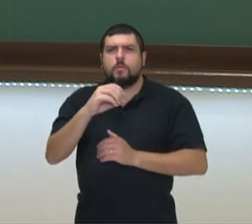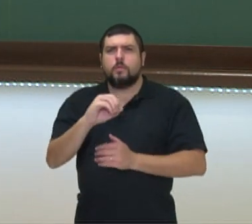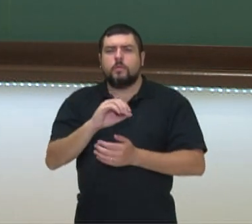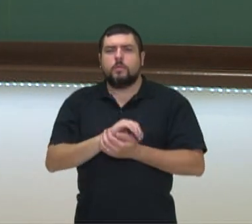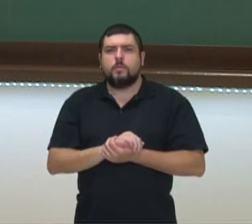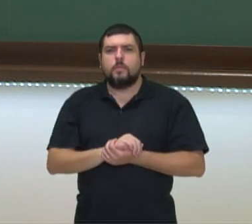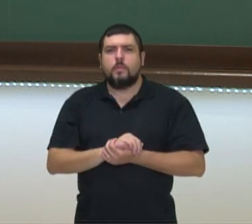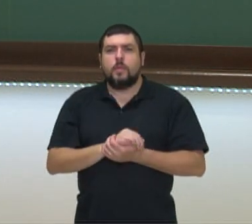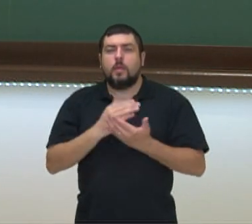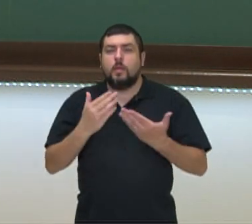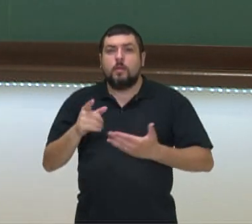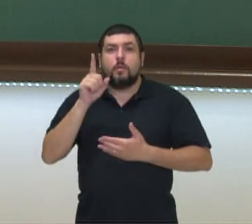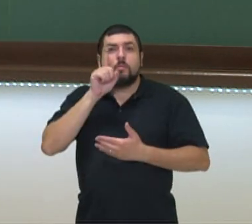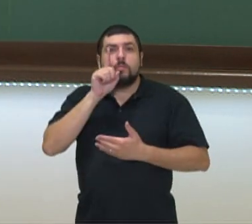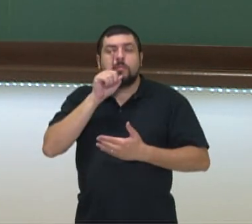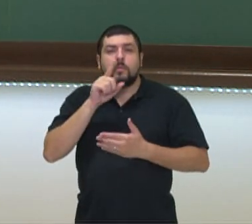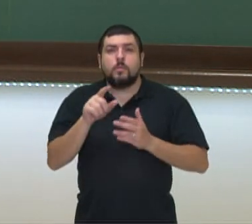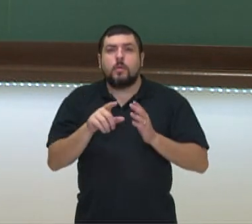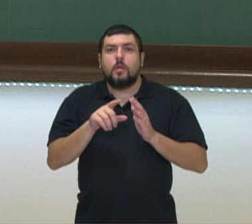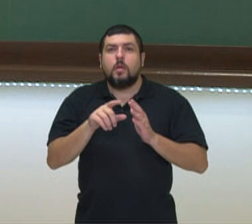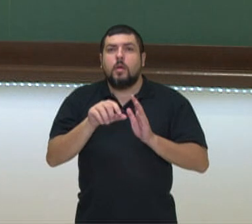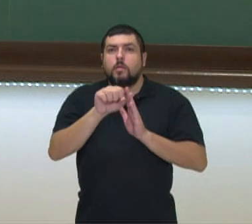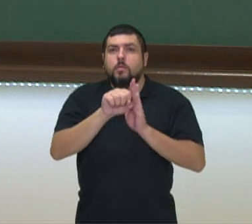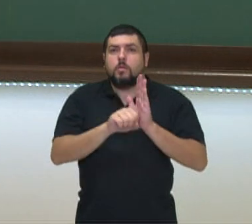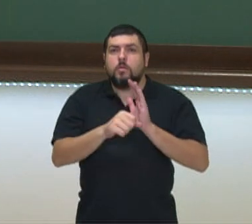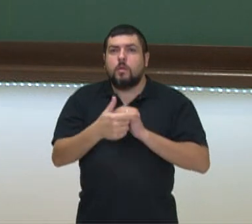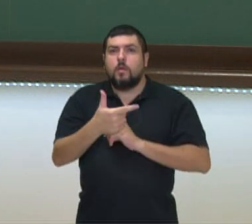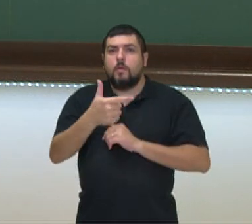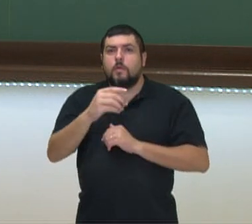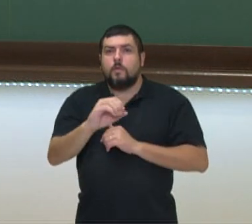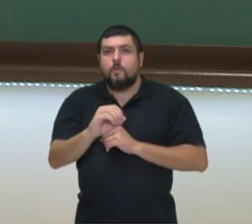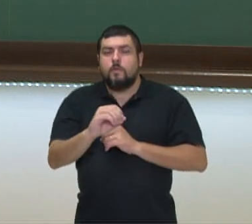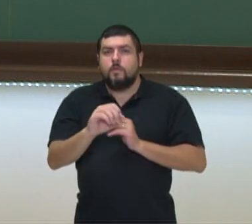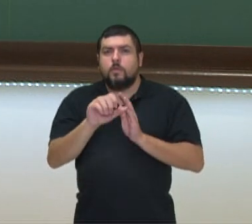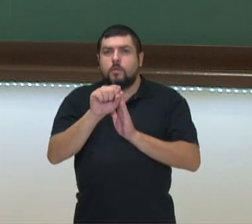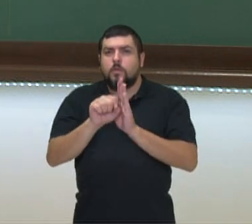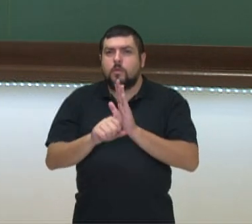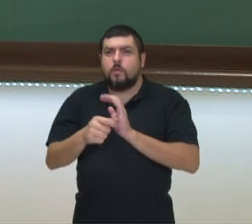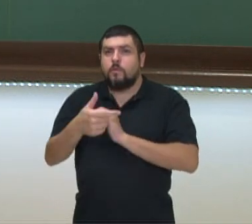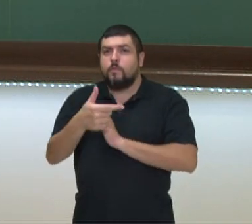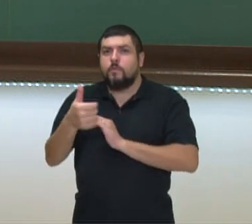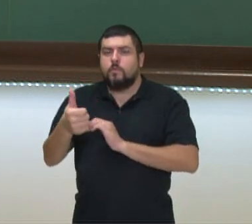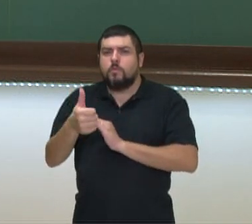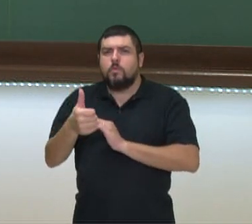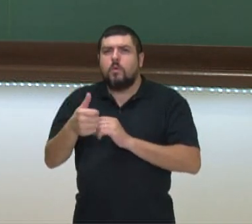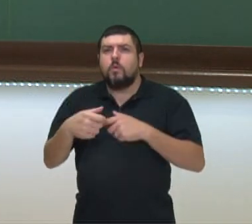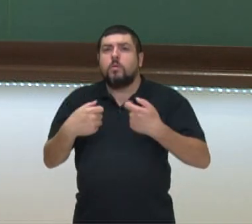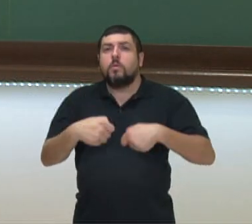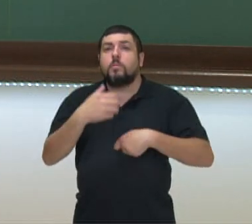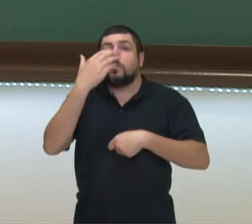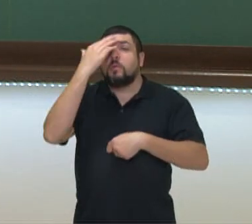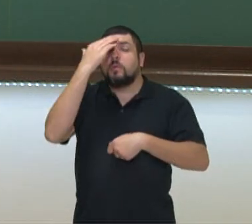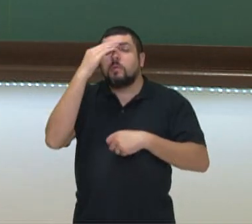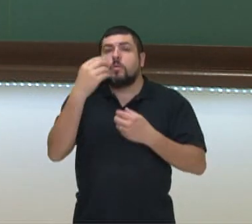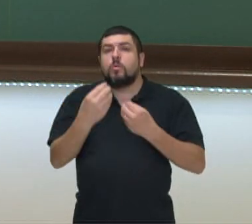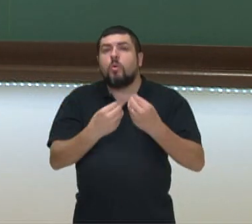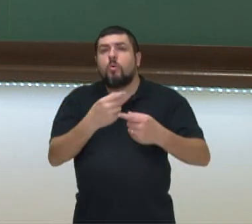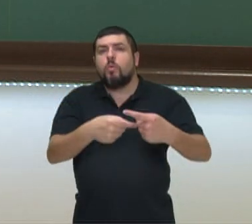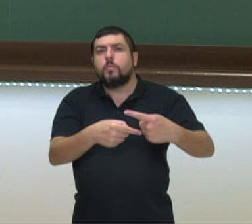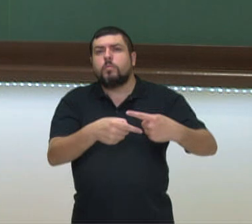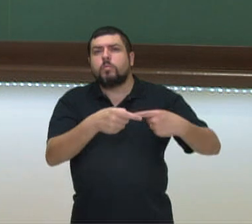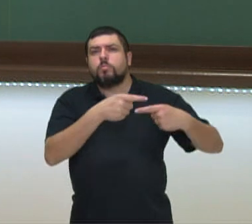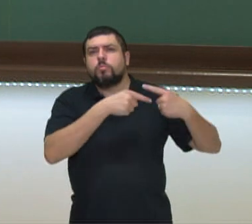no século XX, no século XXI, então a gente precisa conhecer a formação dessa nação para entender e estabelecer